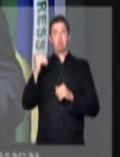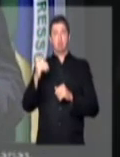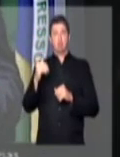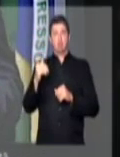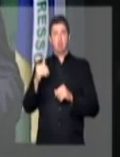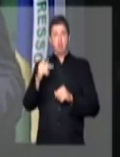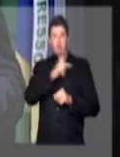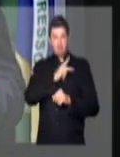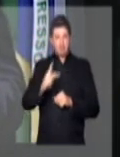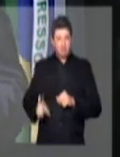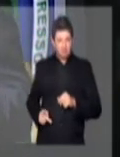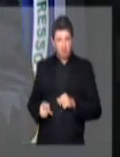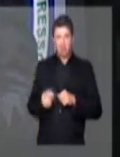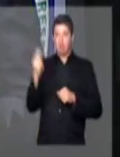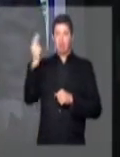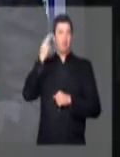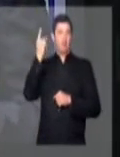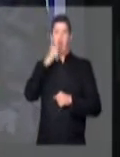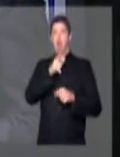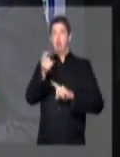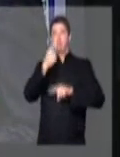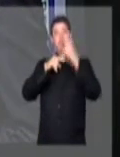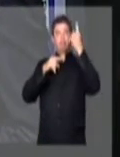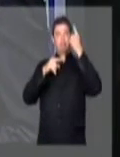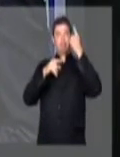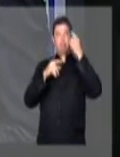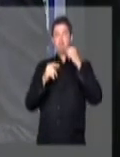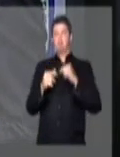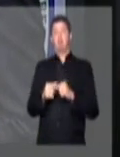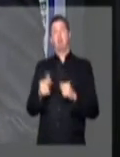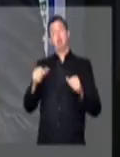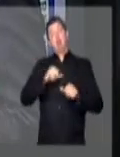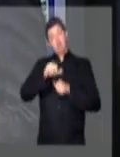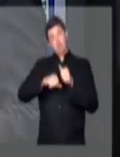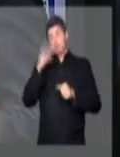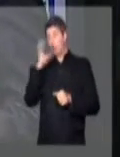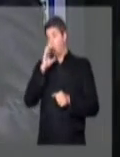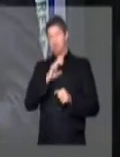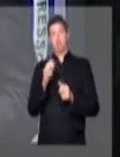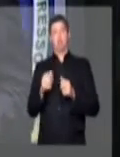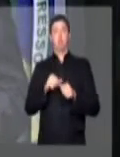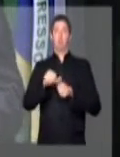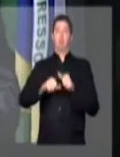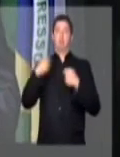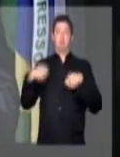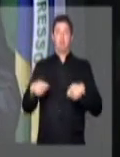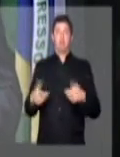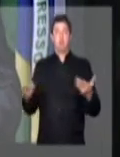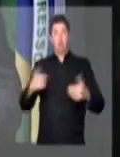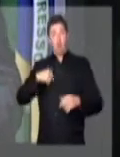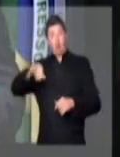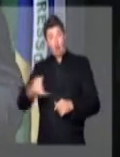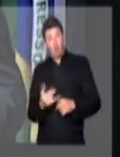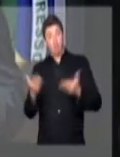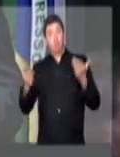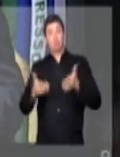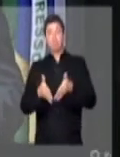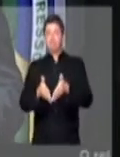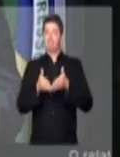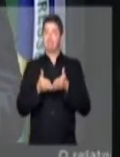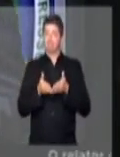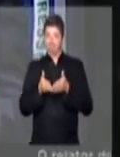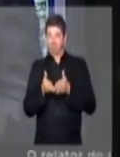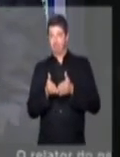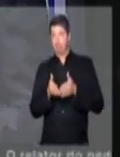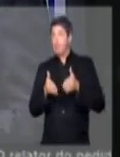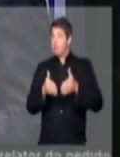tem condições de reverter o quadro e precisamos de mudanças urgentes. Aproveito esse momento para fazer